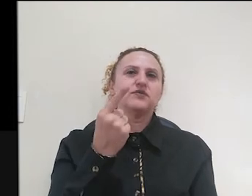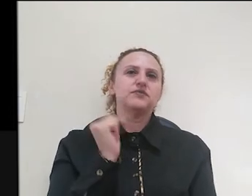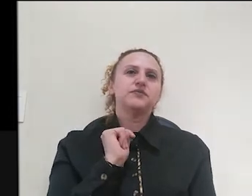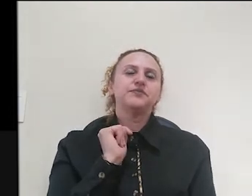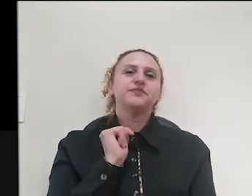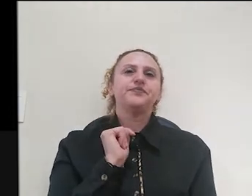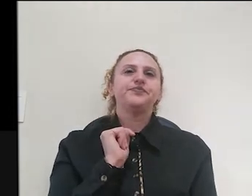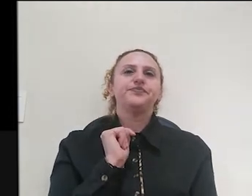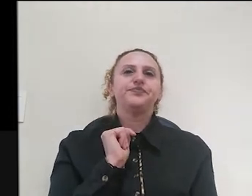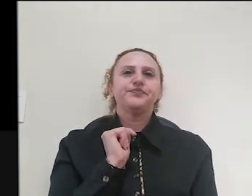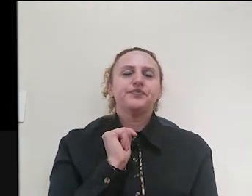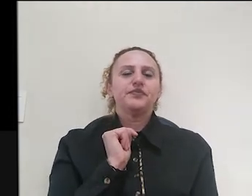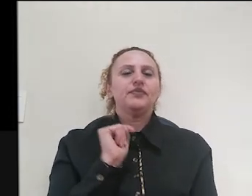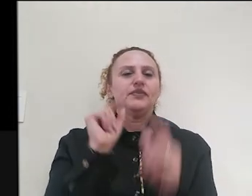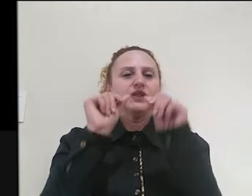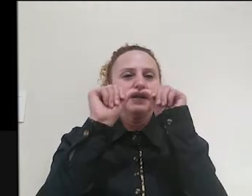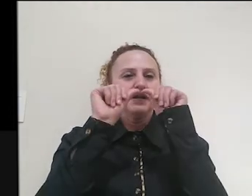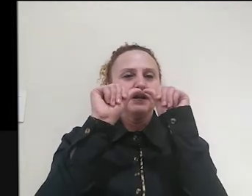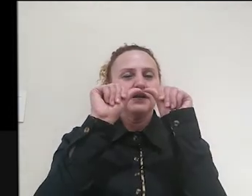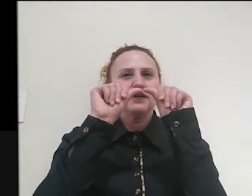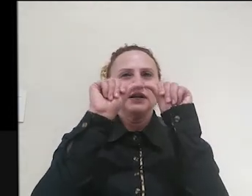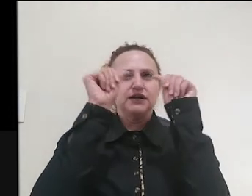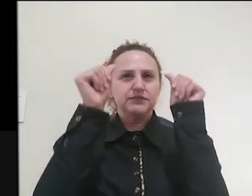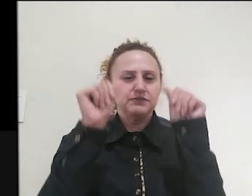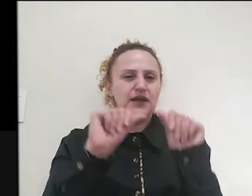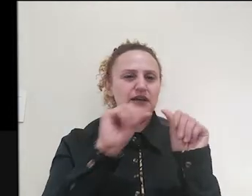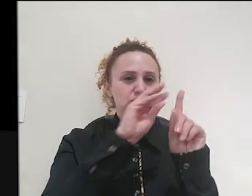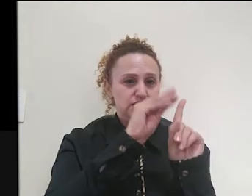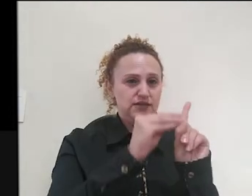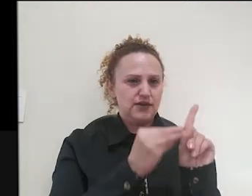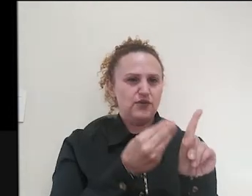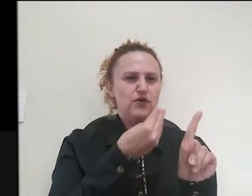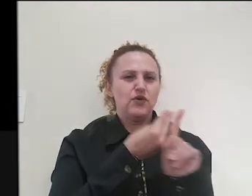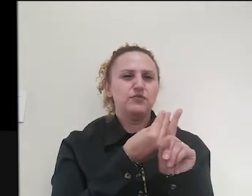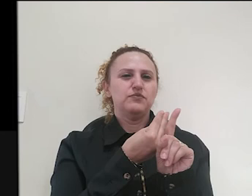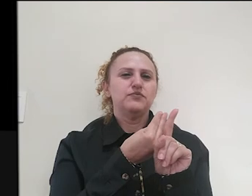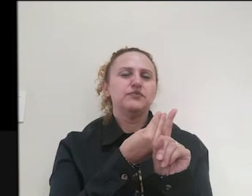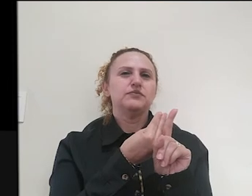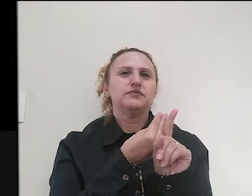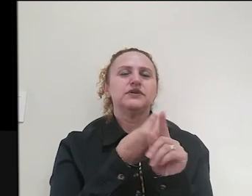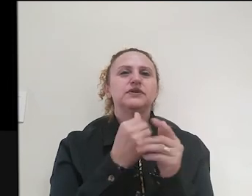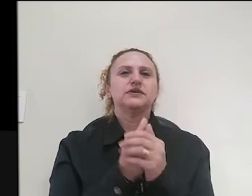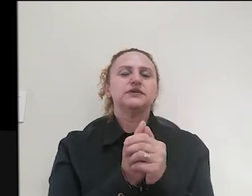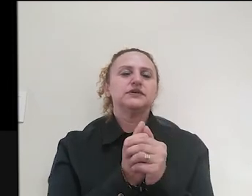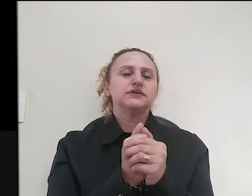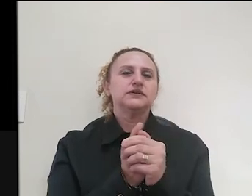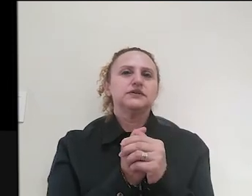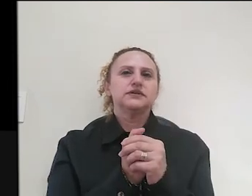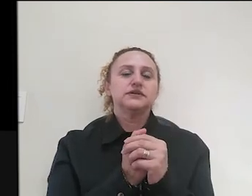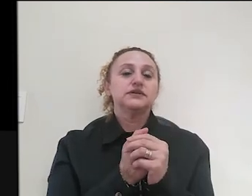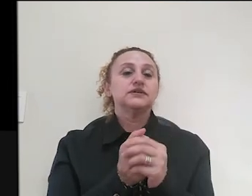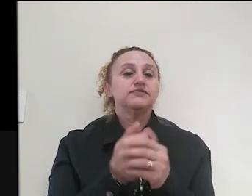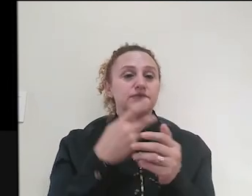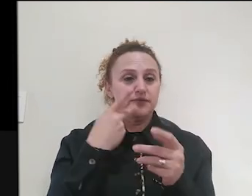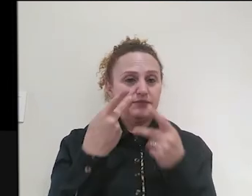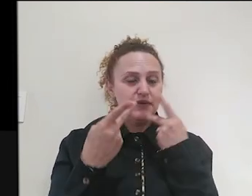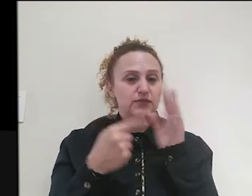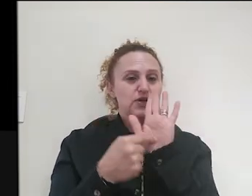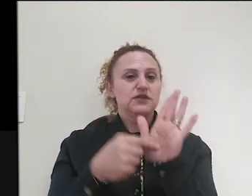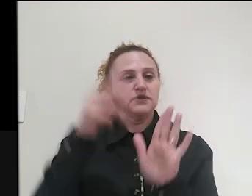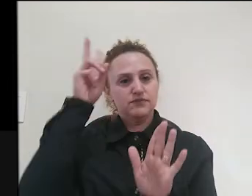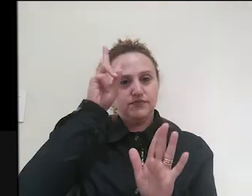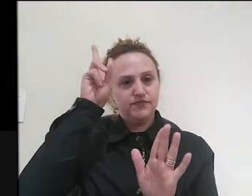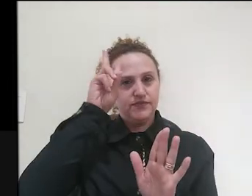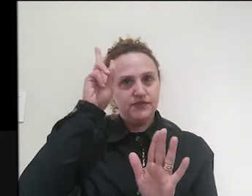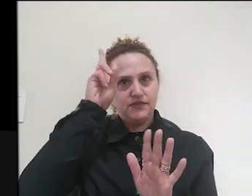com uma cena histórica. E aí, sobre o romantismo, o que nos diz a Lídia Cadermatoli?